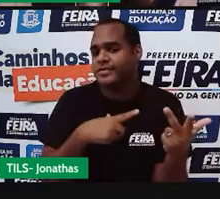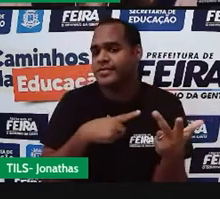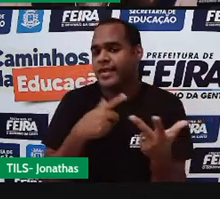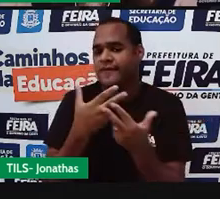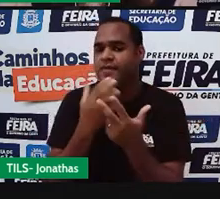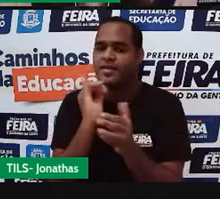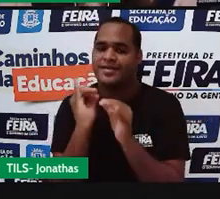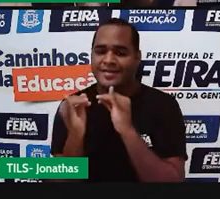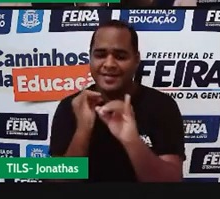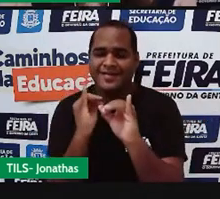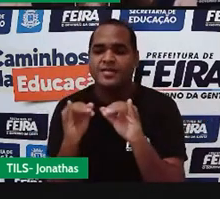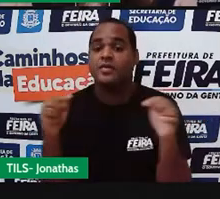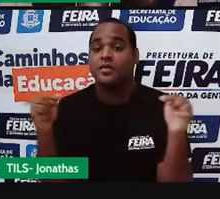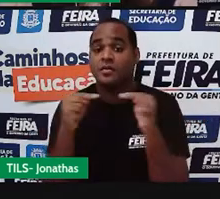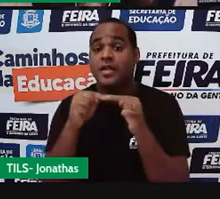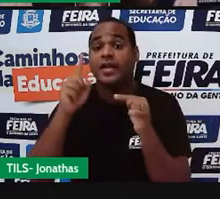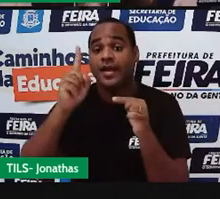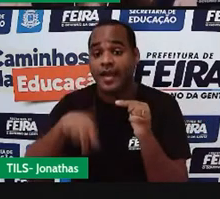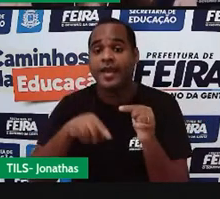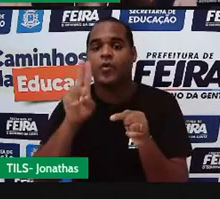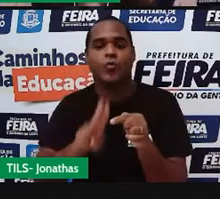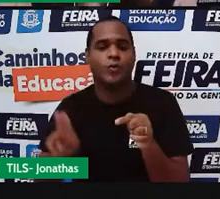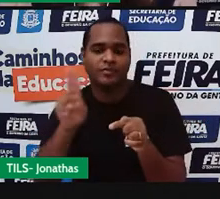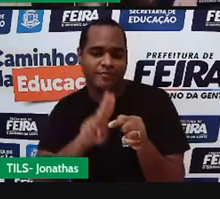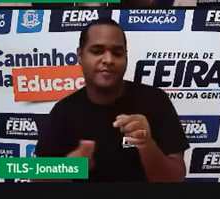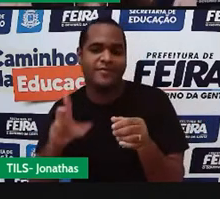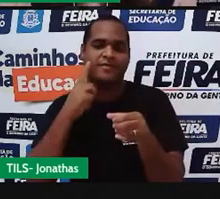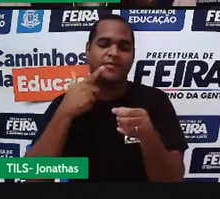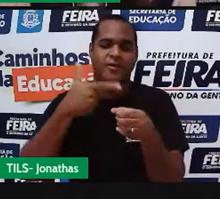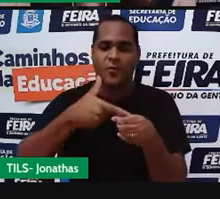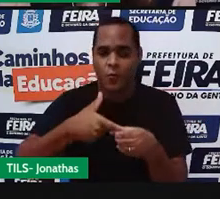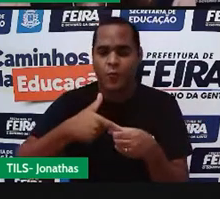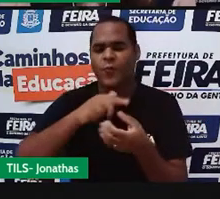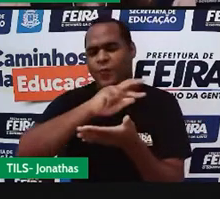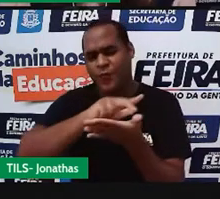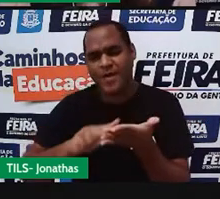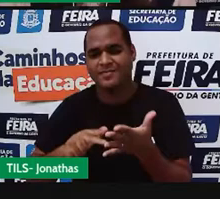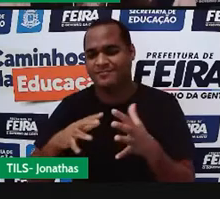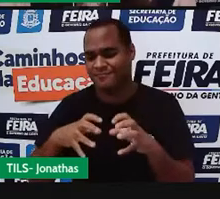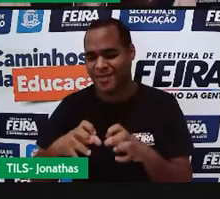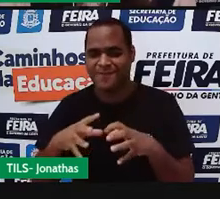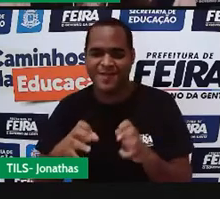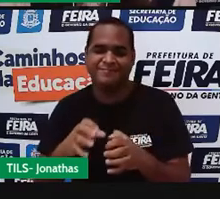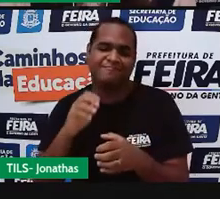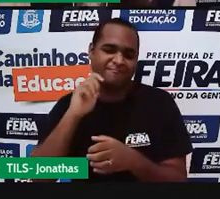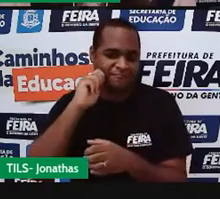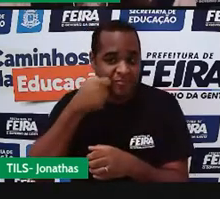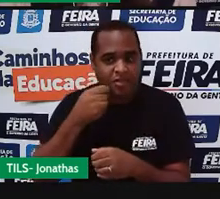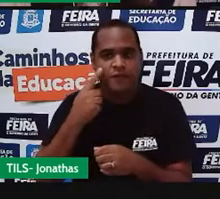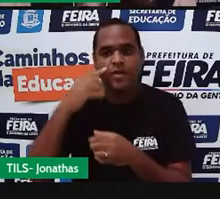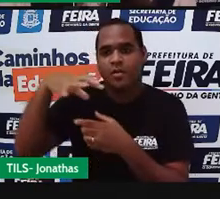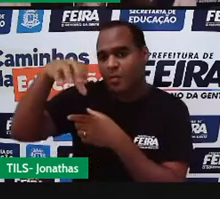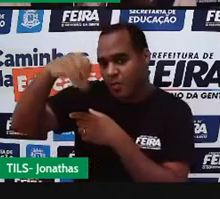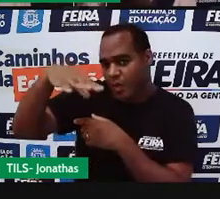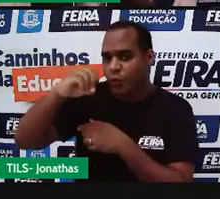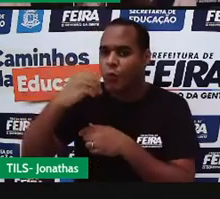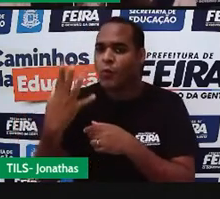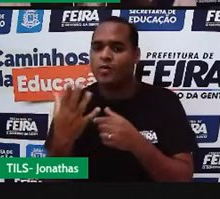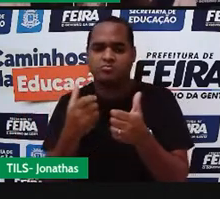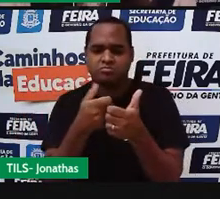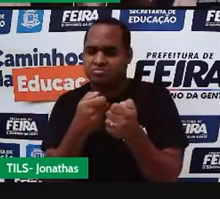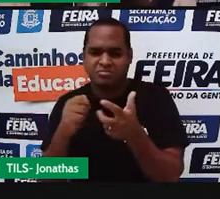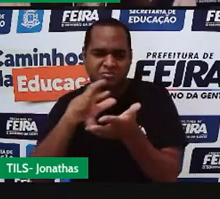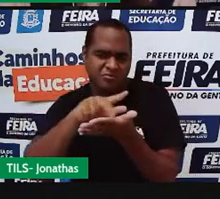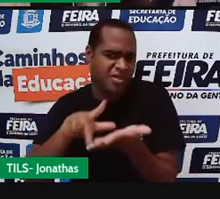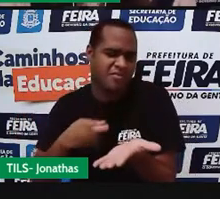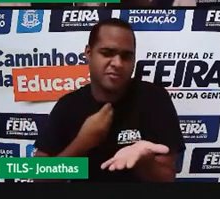consumo de eletricidade é gerada a partir do uso de combustíveis fósseis toda vez que vocês deixam a luz um aparelho